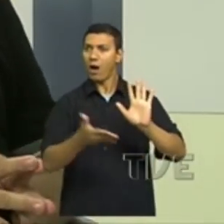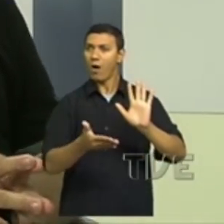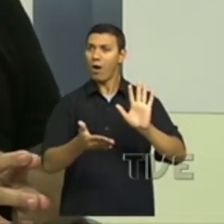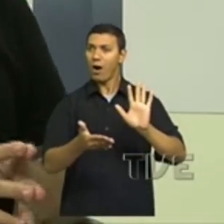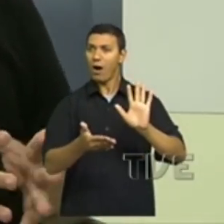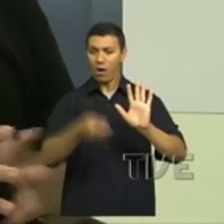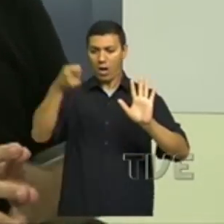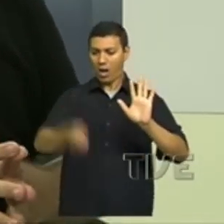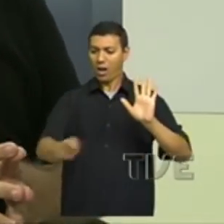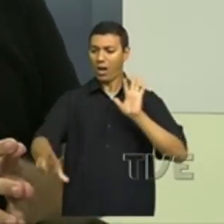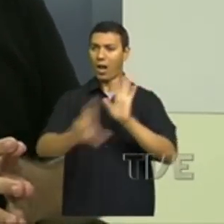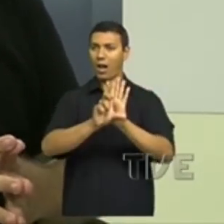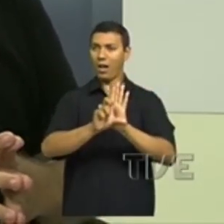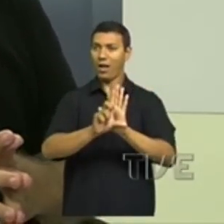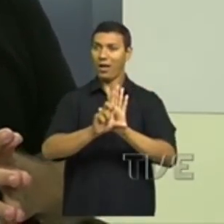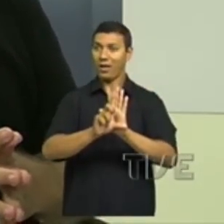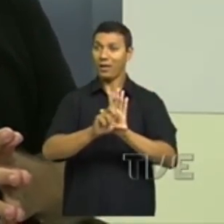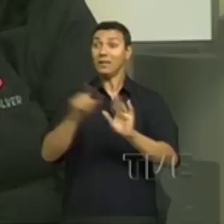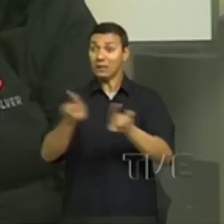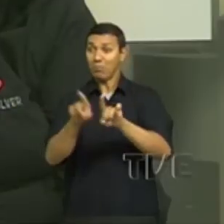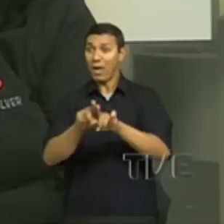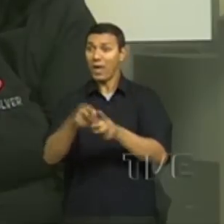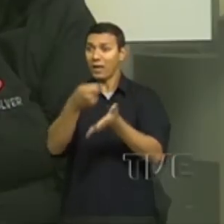lei, os editais